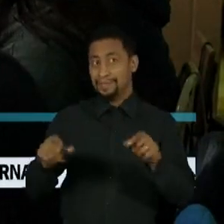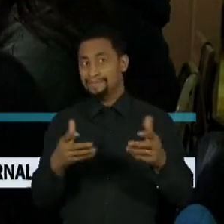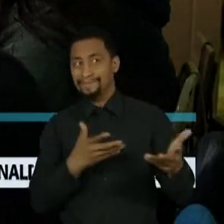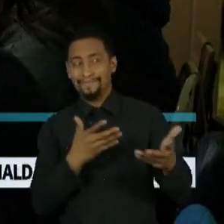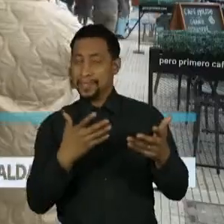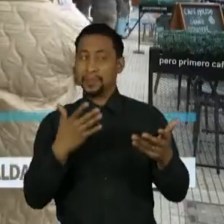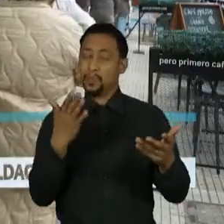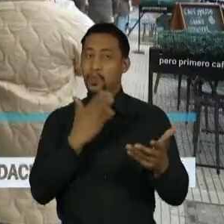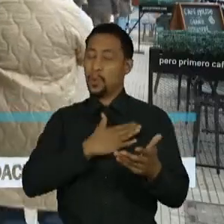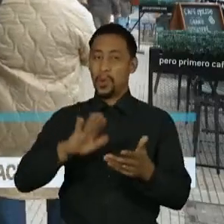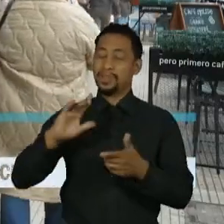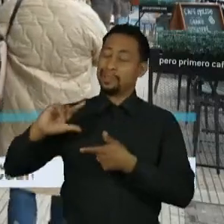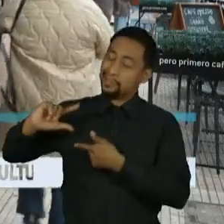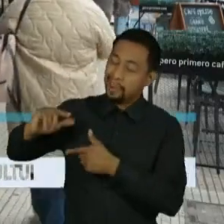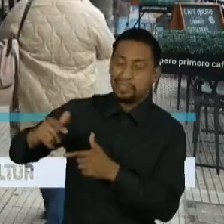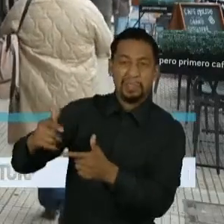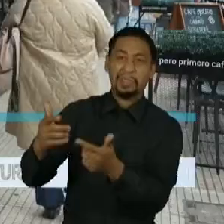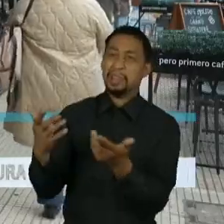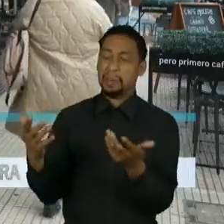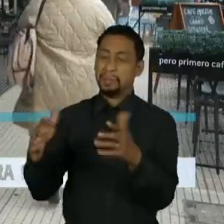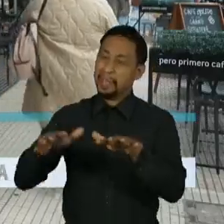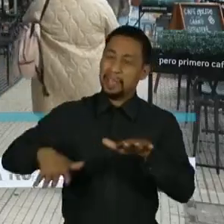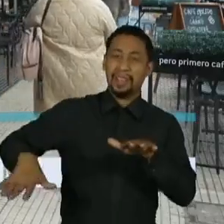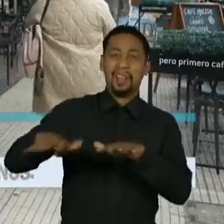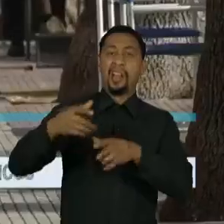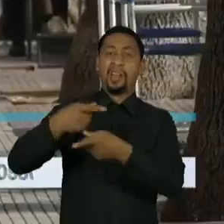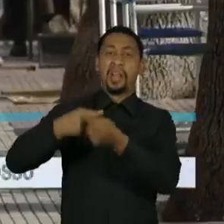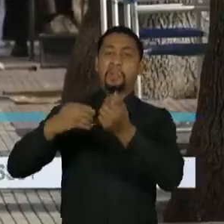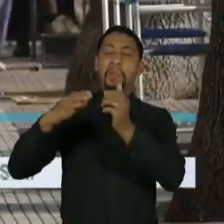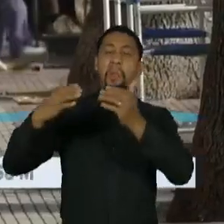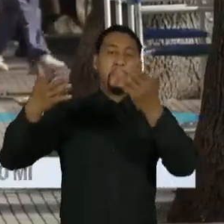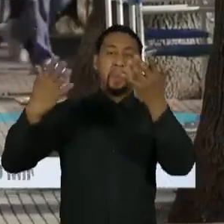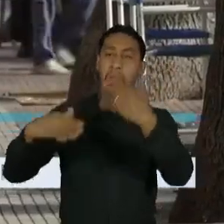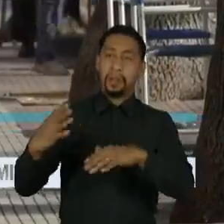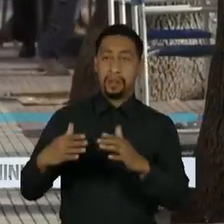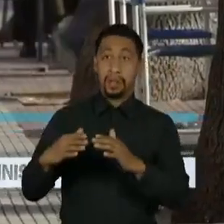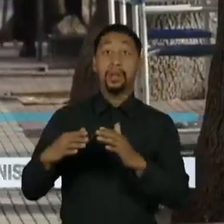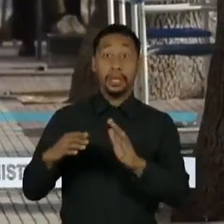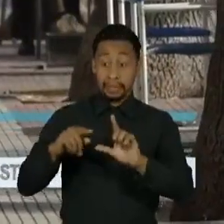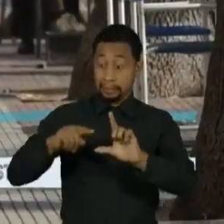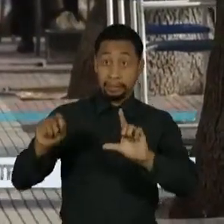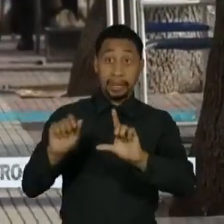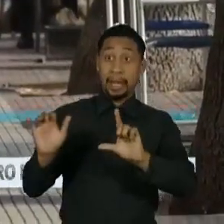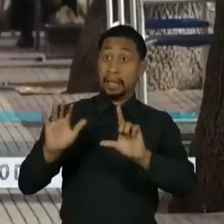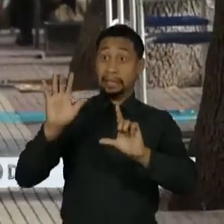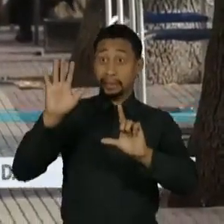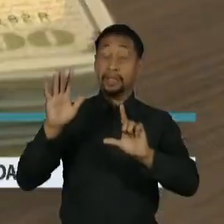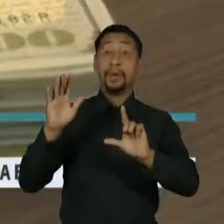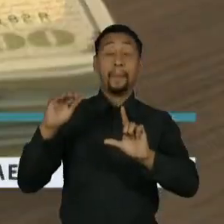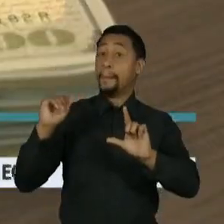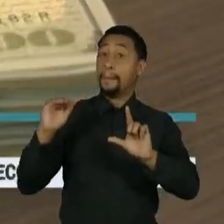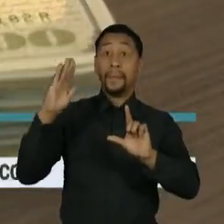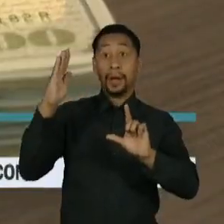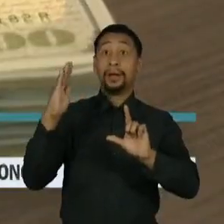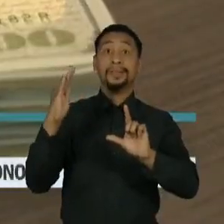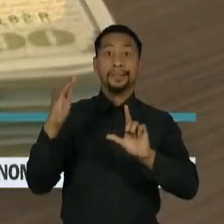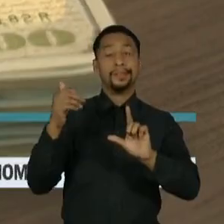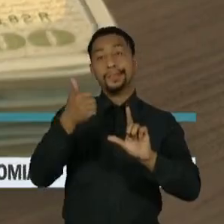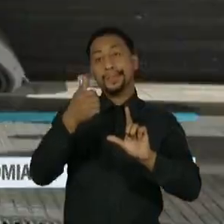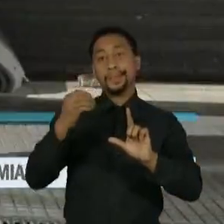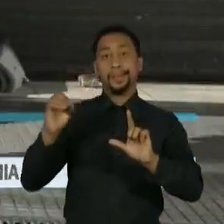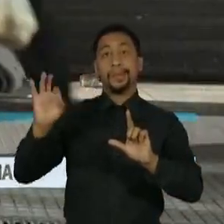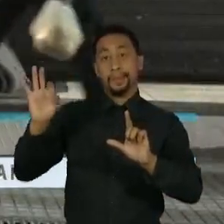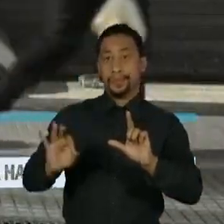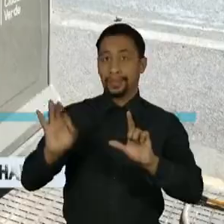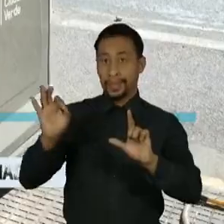políticos tradicionais em um cenário de deterioração econômica. A inflação anual bate em 3 dígitos, a moeda se